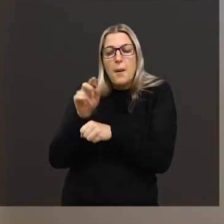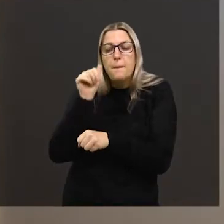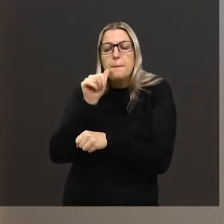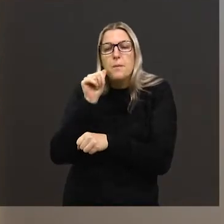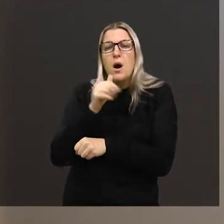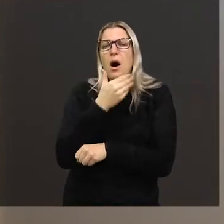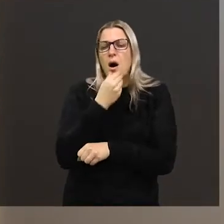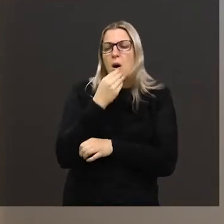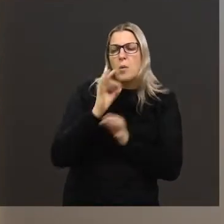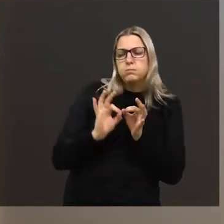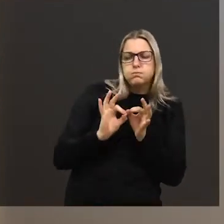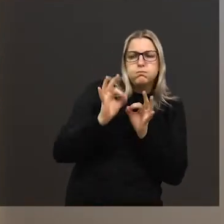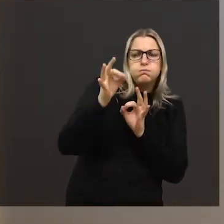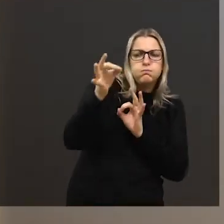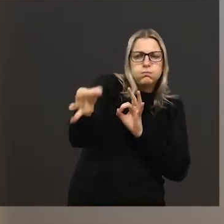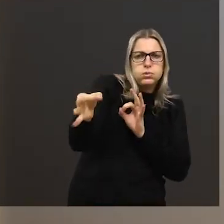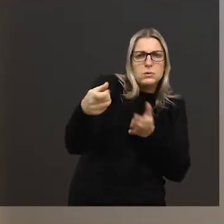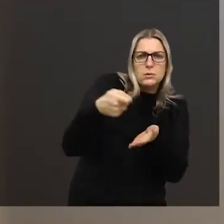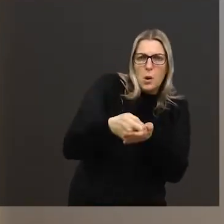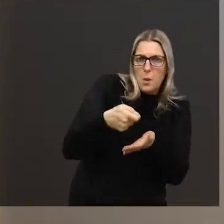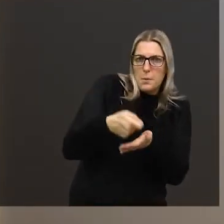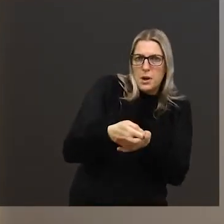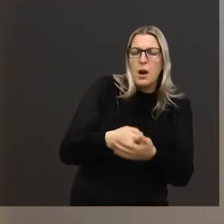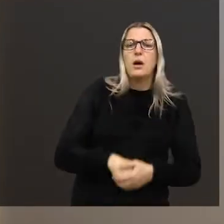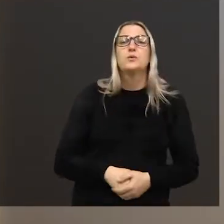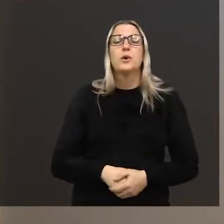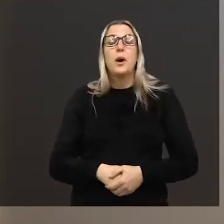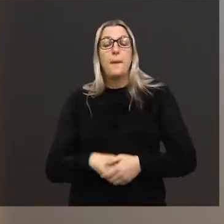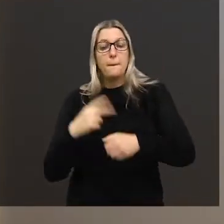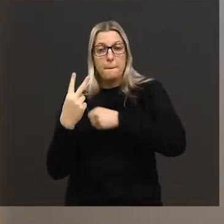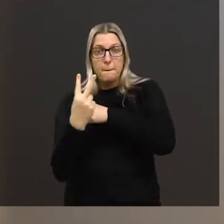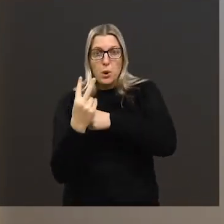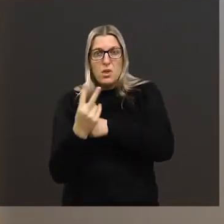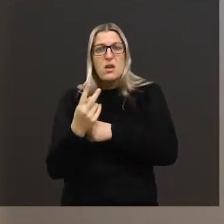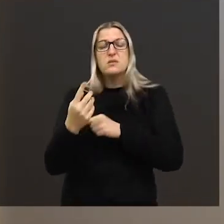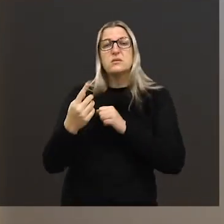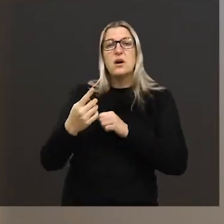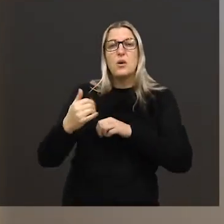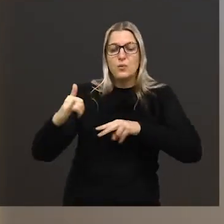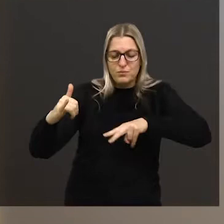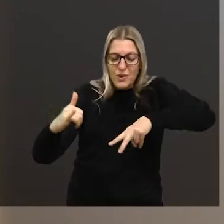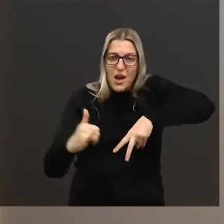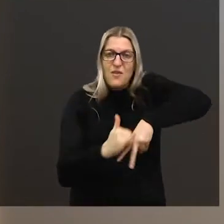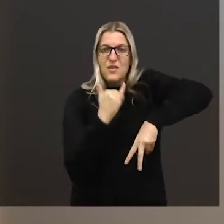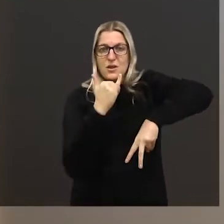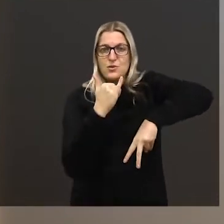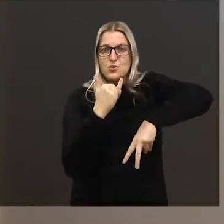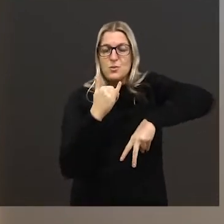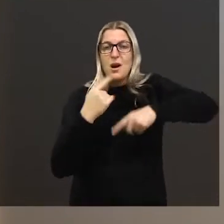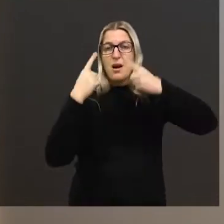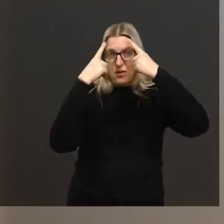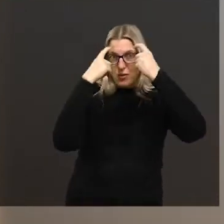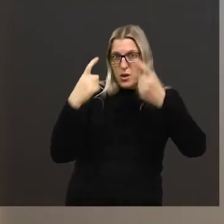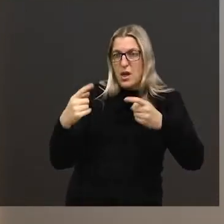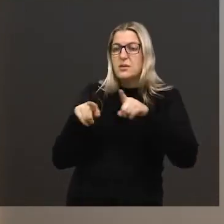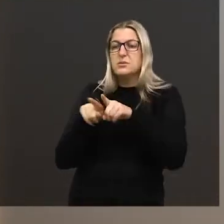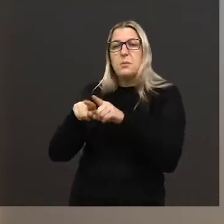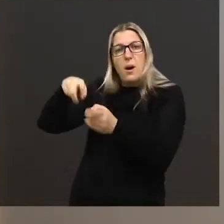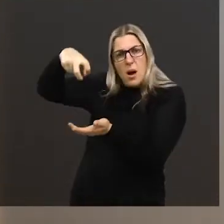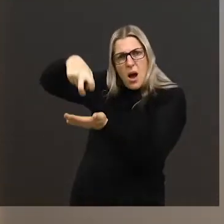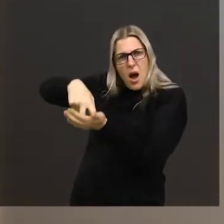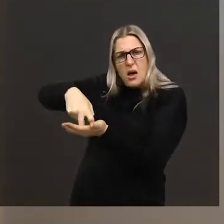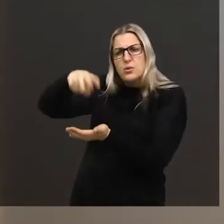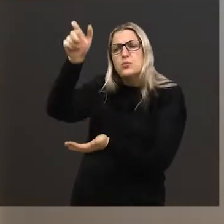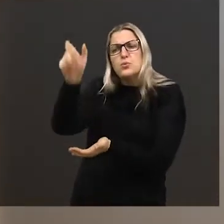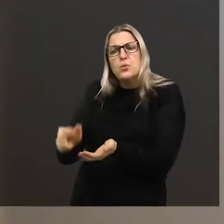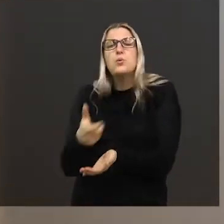medida protetiva é uma medida que garante não só a proteção da vítima, mas também a punição do